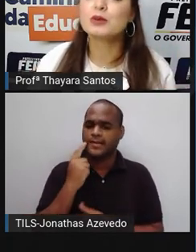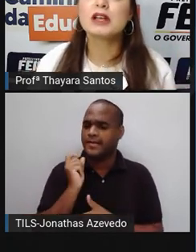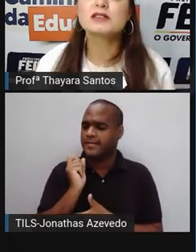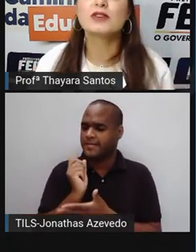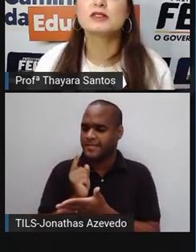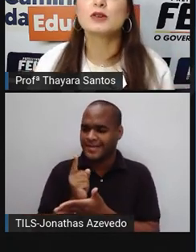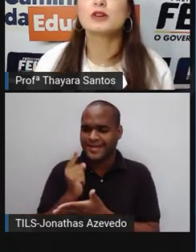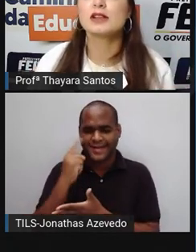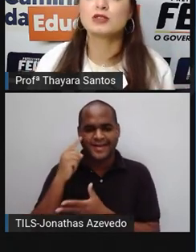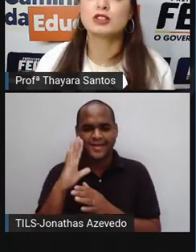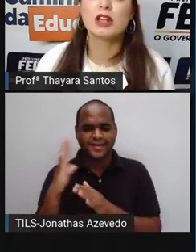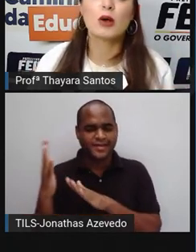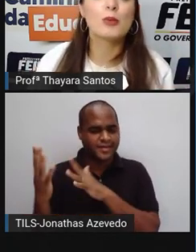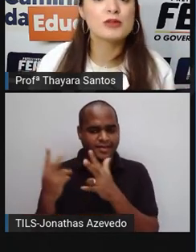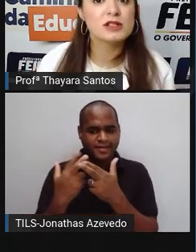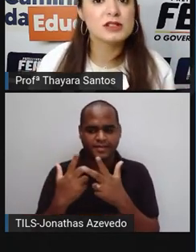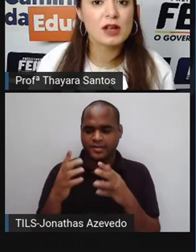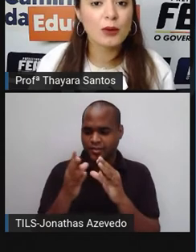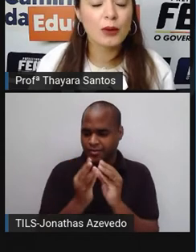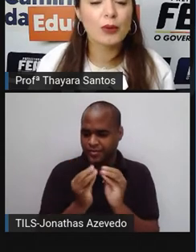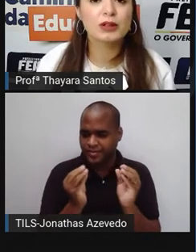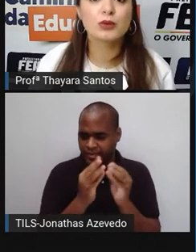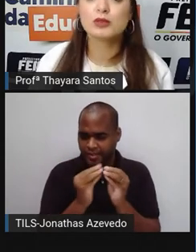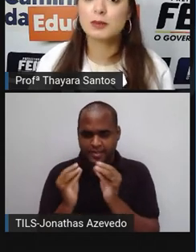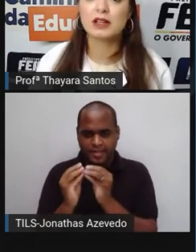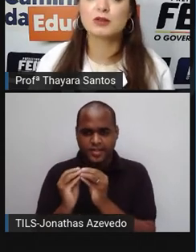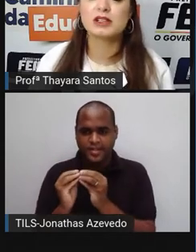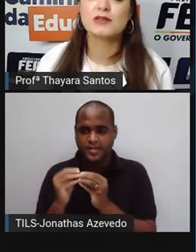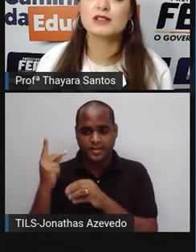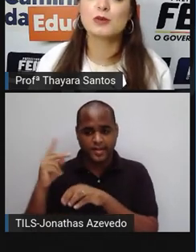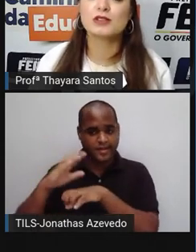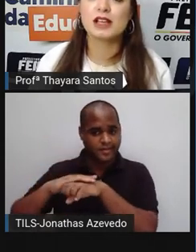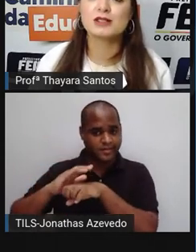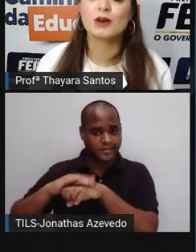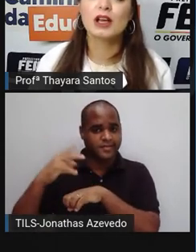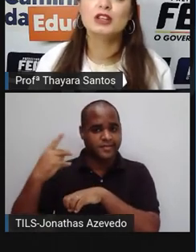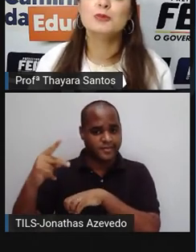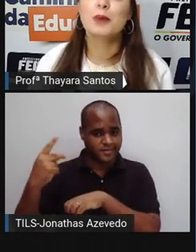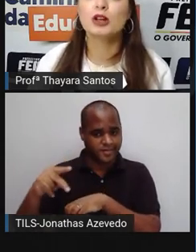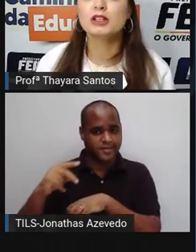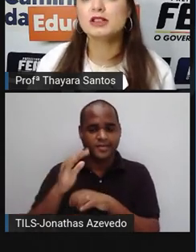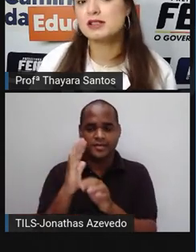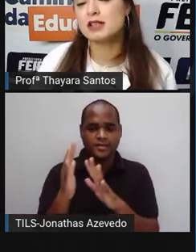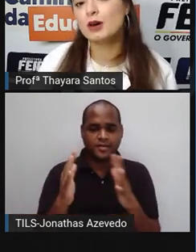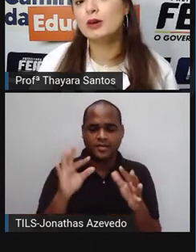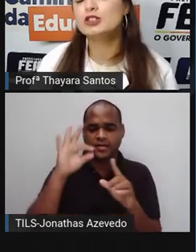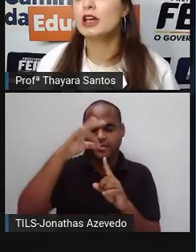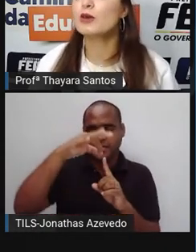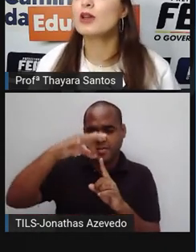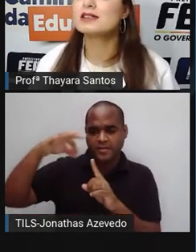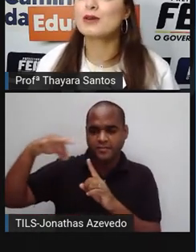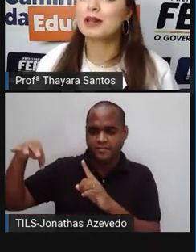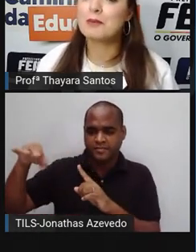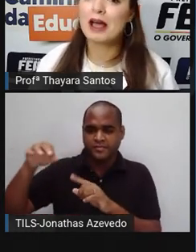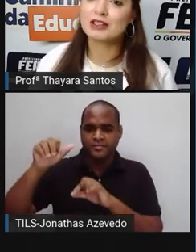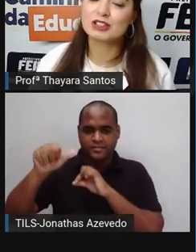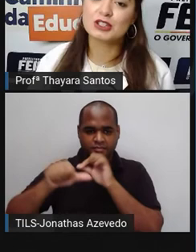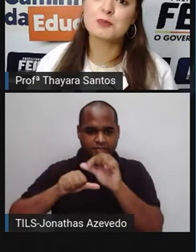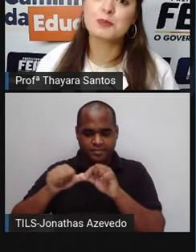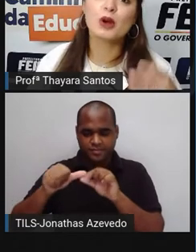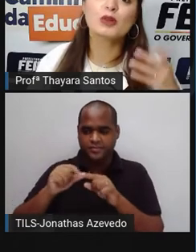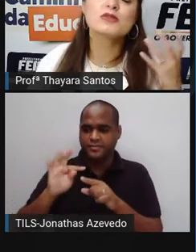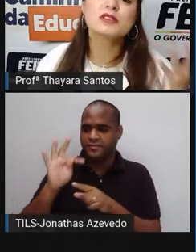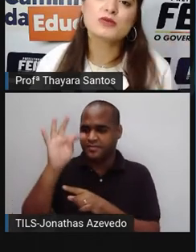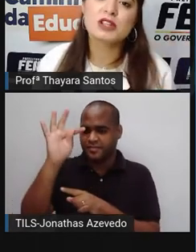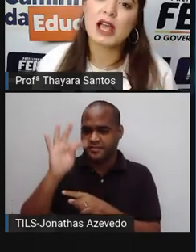custa para natureza fazer o processo de decomposição Quanto custa para a natureza fazer o processo de polinização de regulação climática